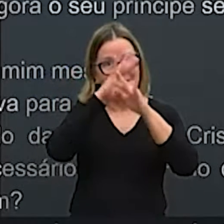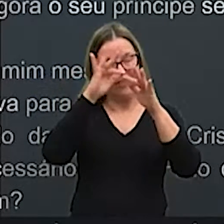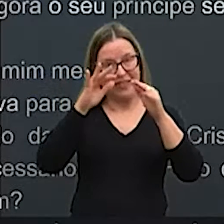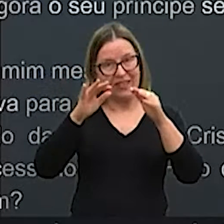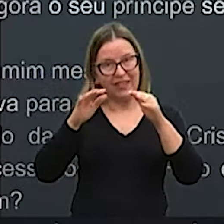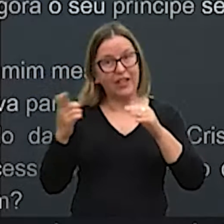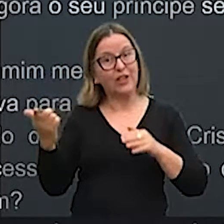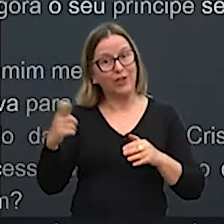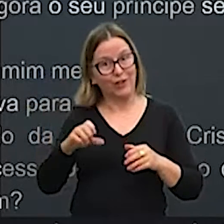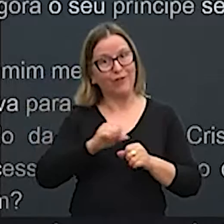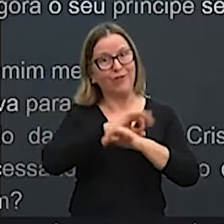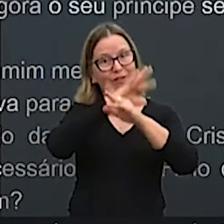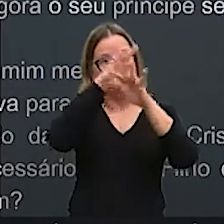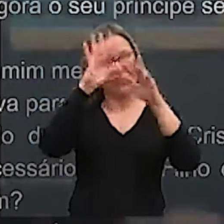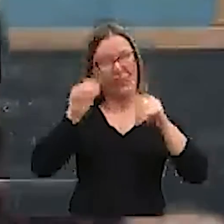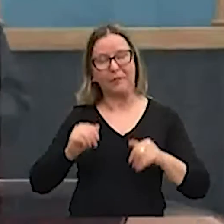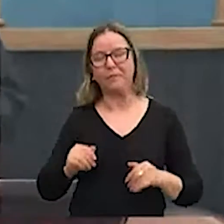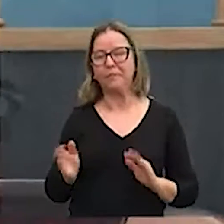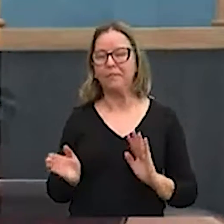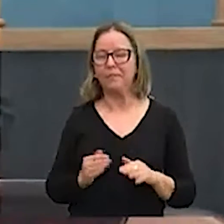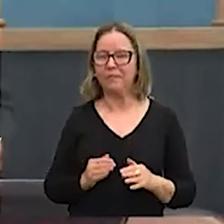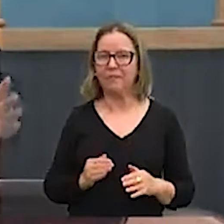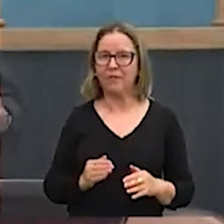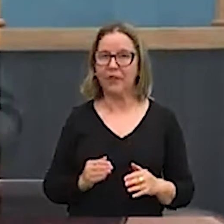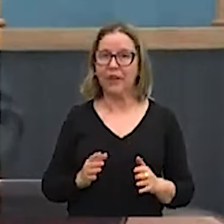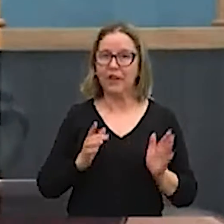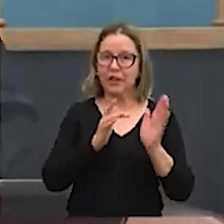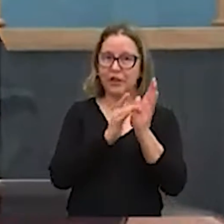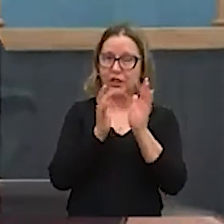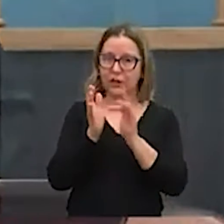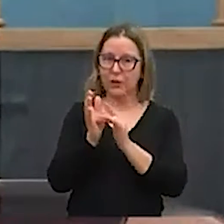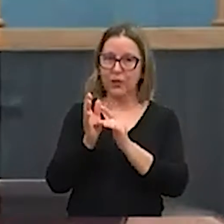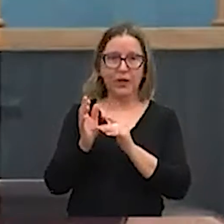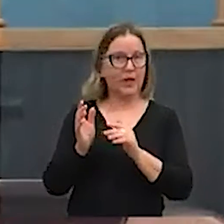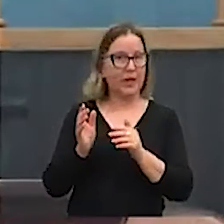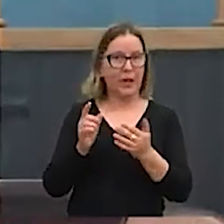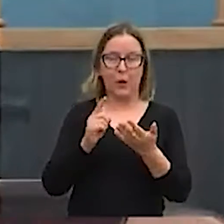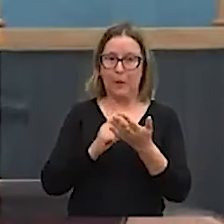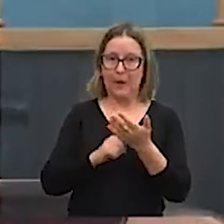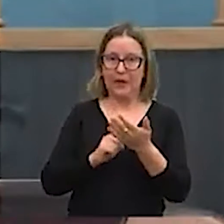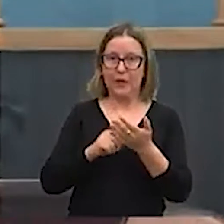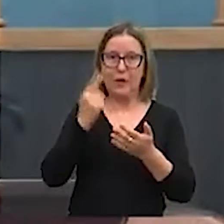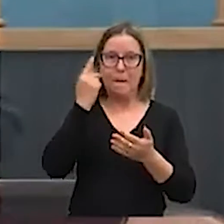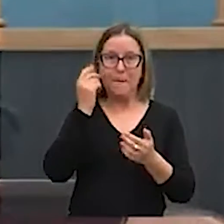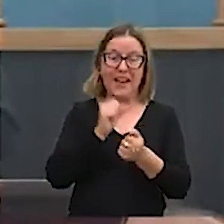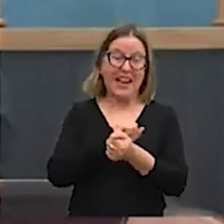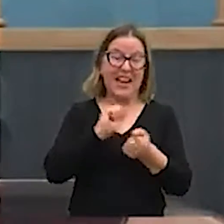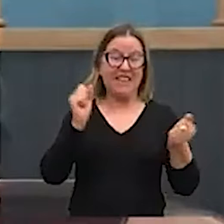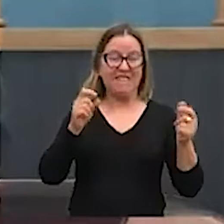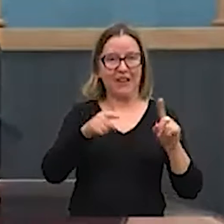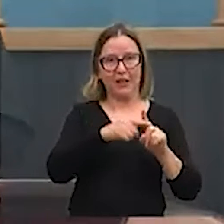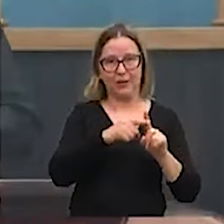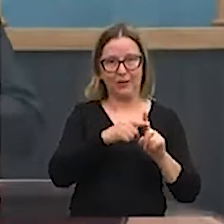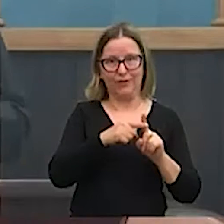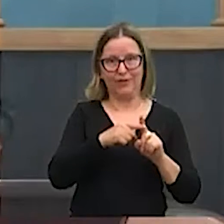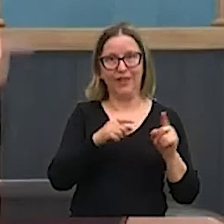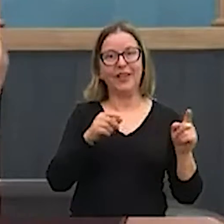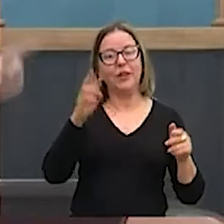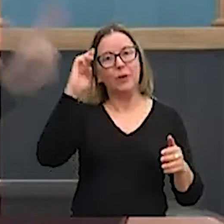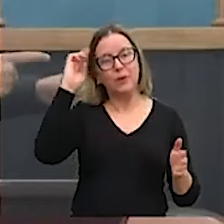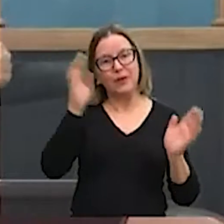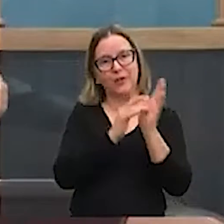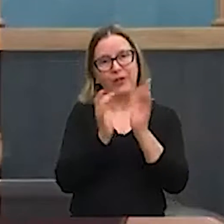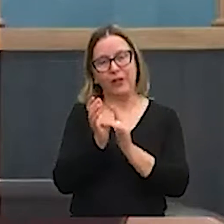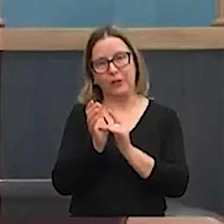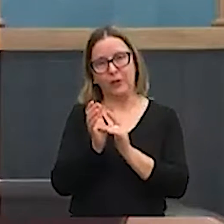Em vez de orar para que fosse salvo da cruz, o Senhor Jesus orou para que o nome do